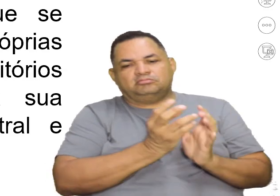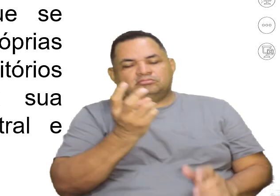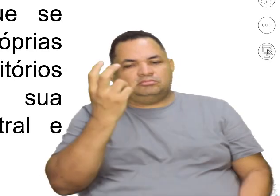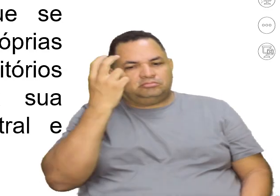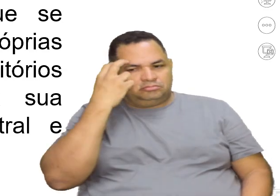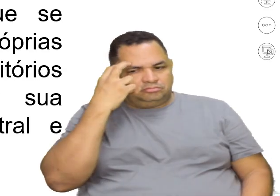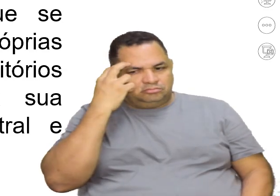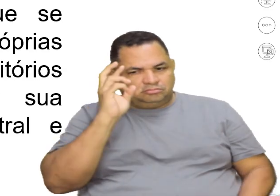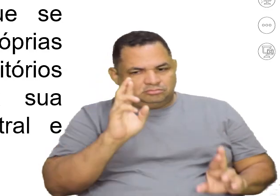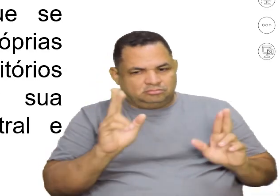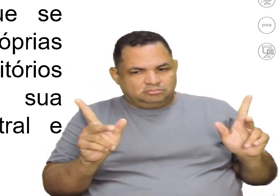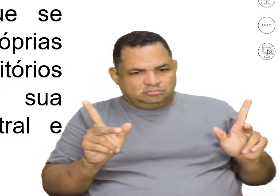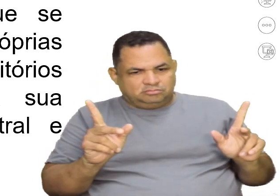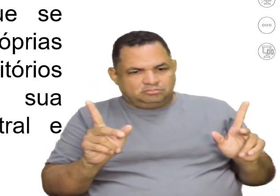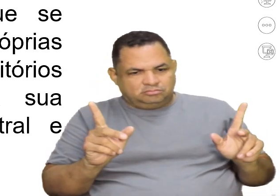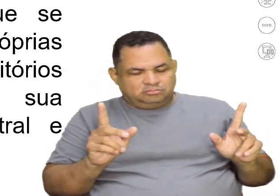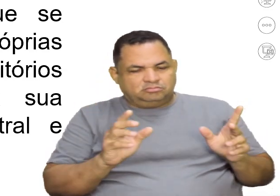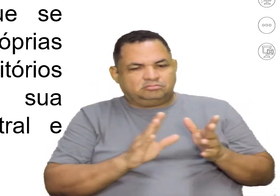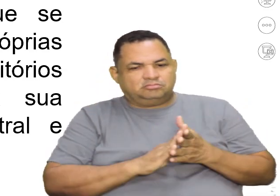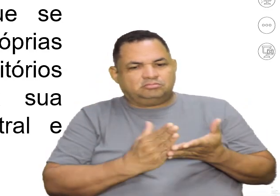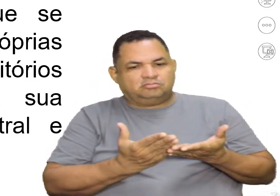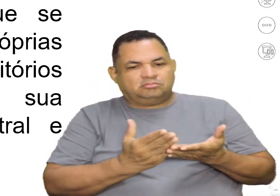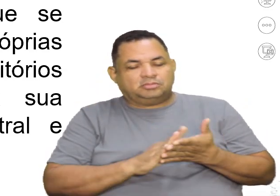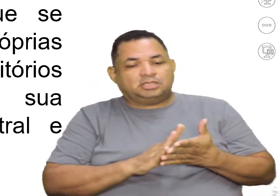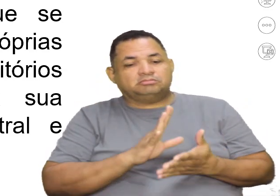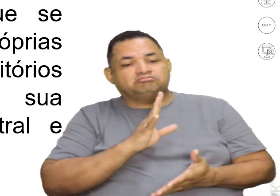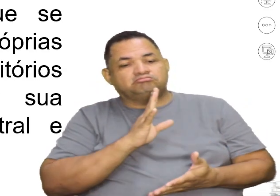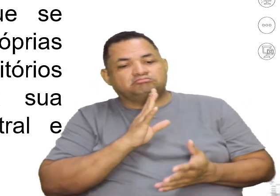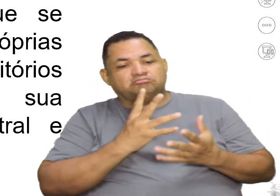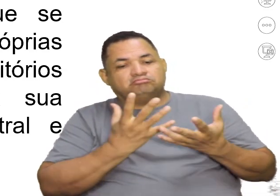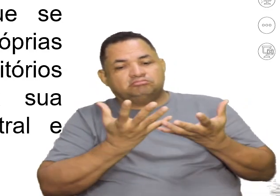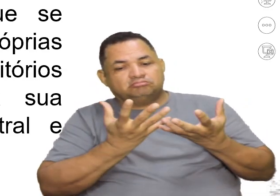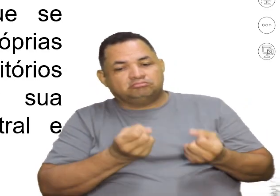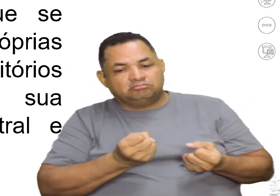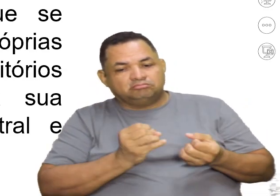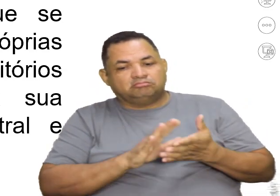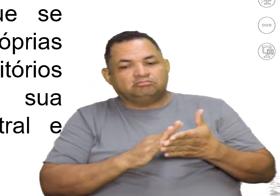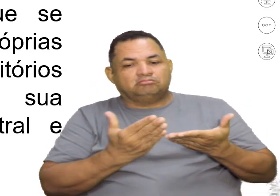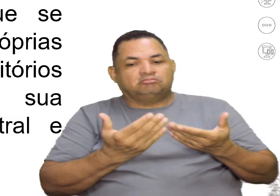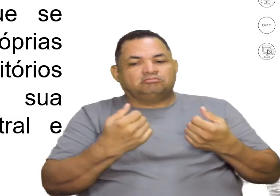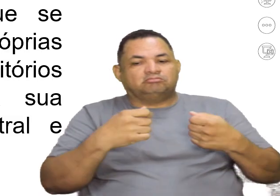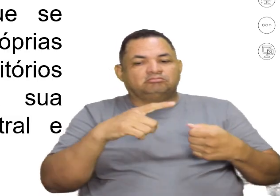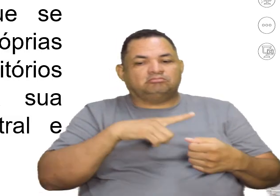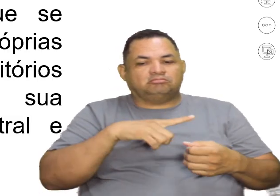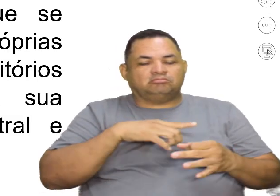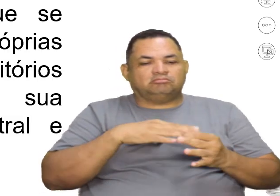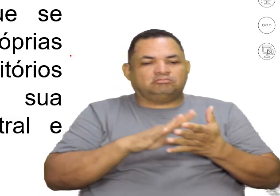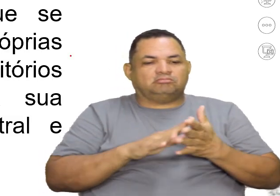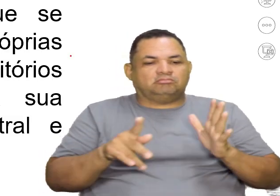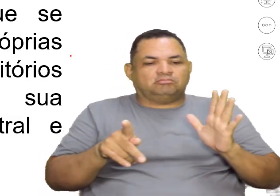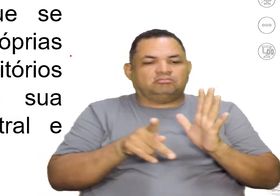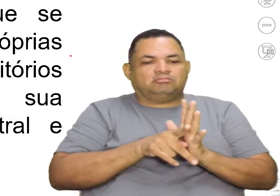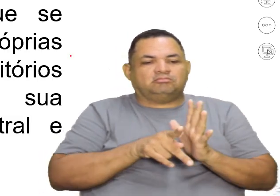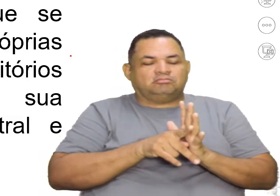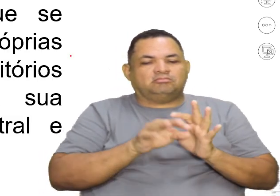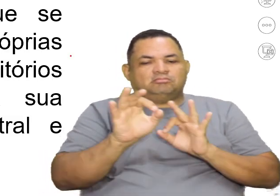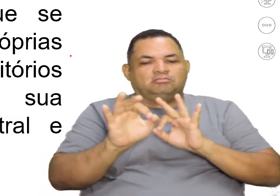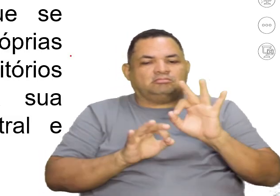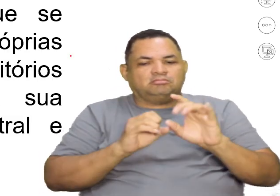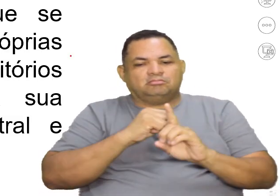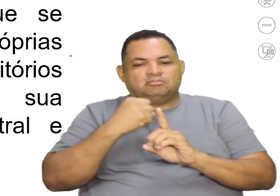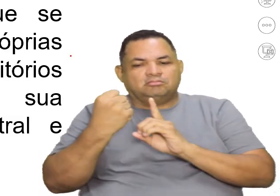culturalmente diferenciados e que se reconhecem como tais, que possuem formas próprias de